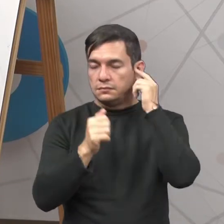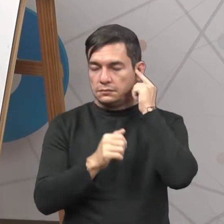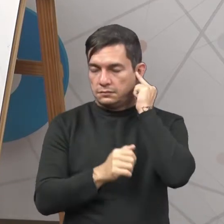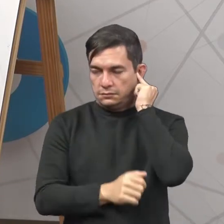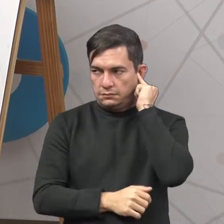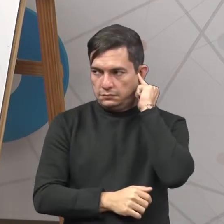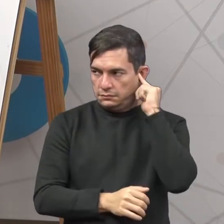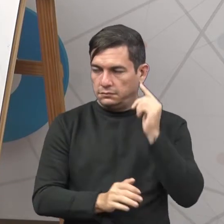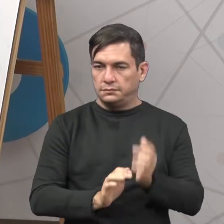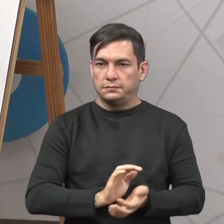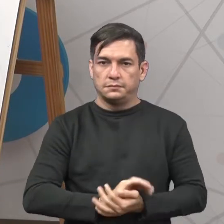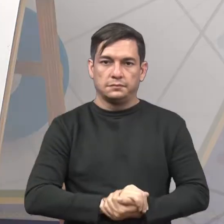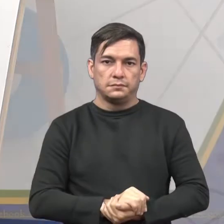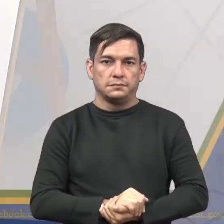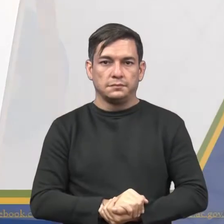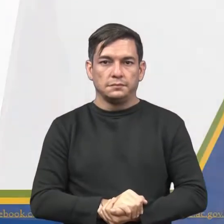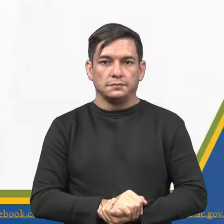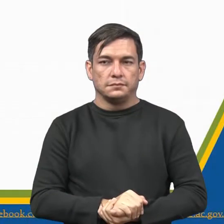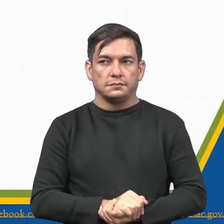telinha.